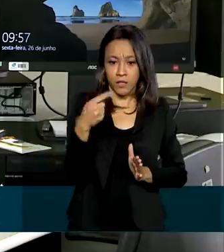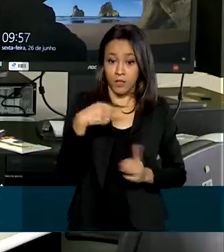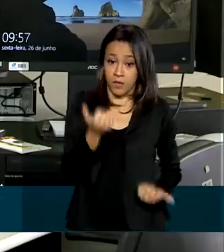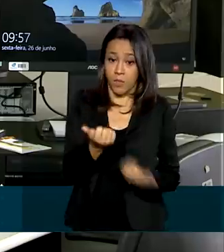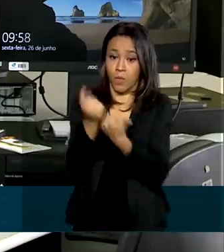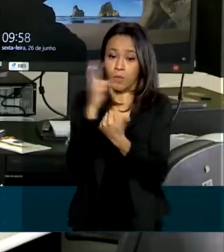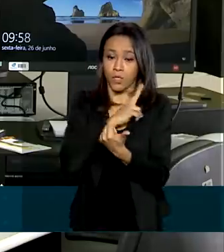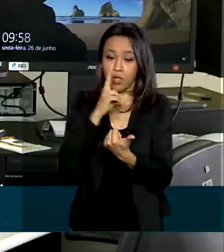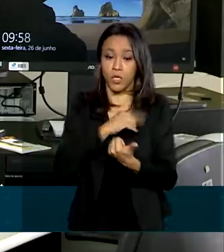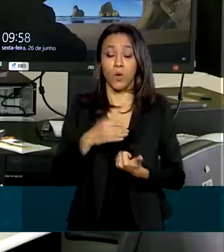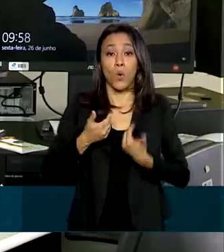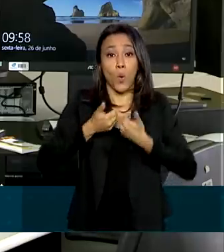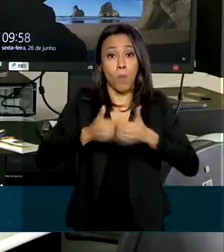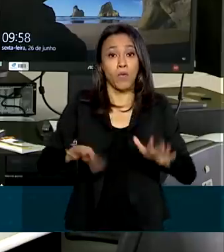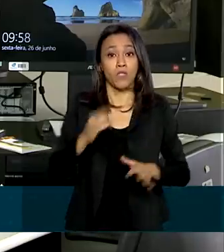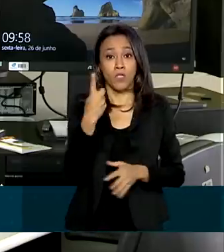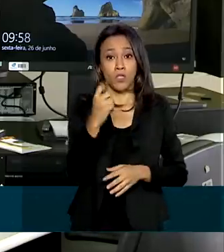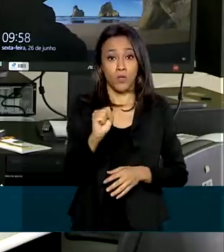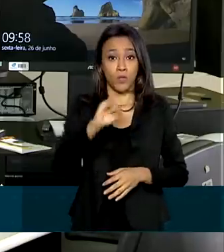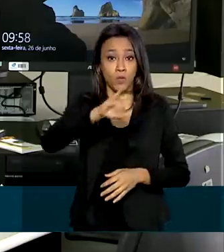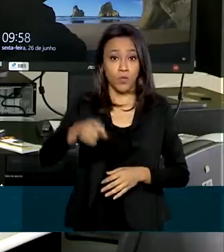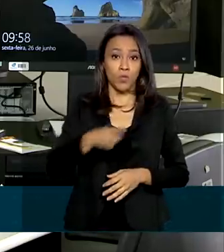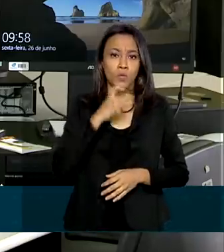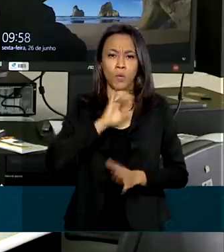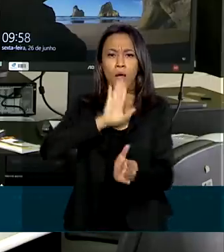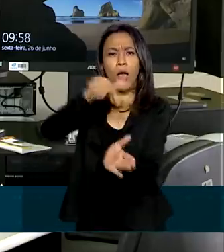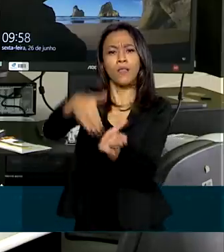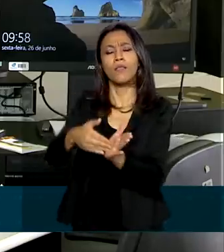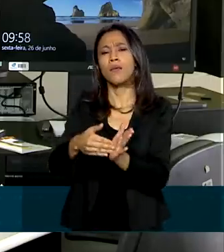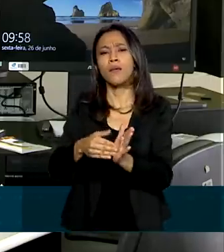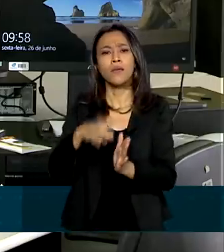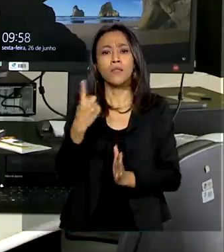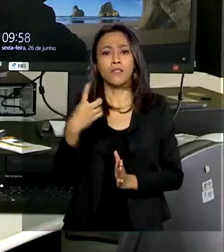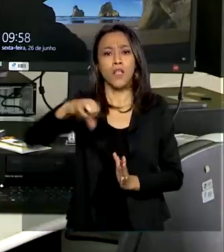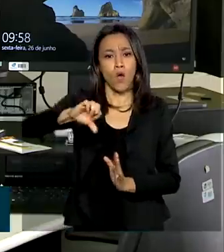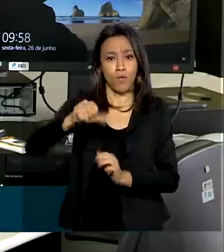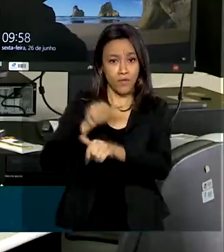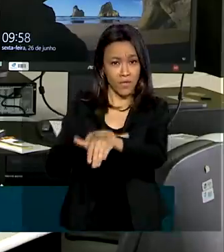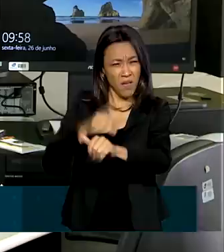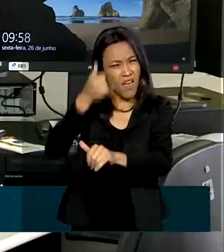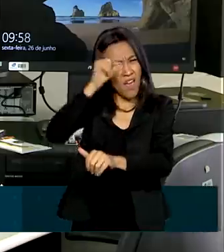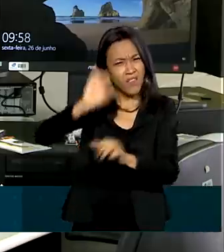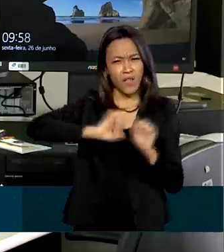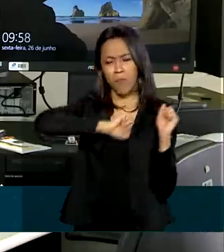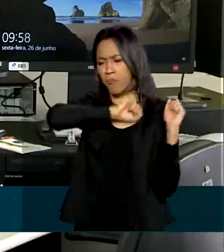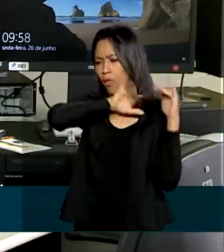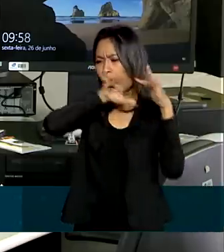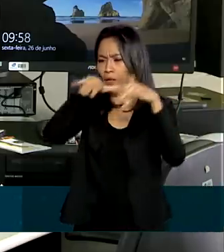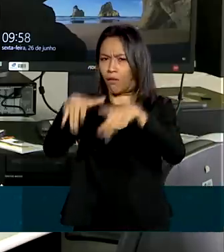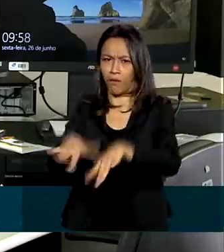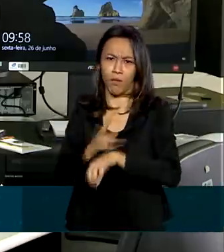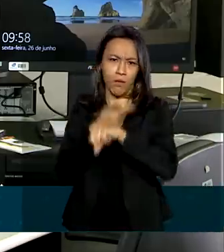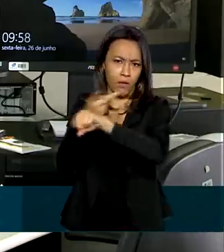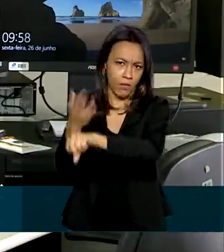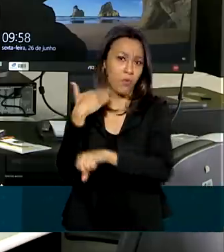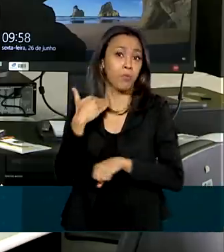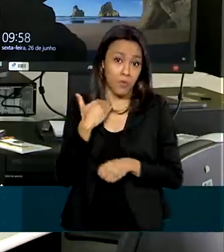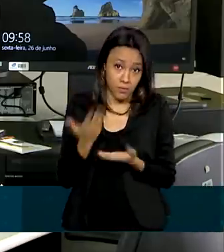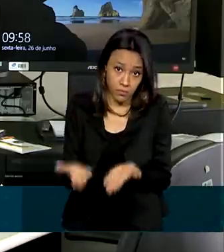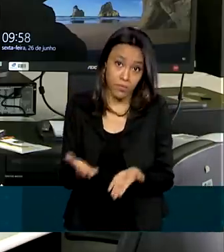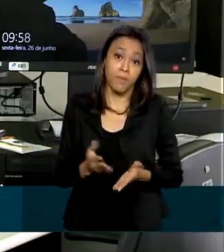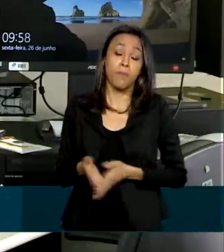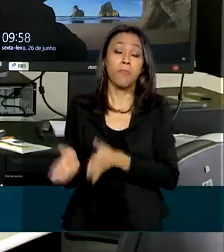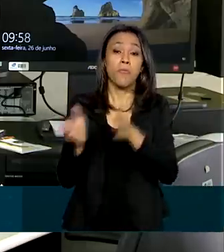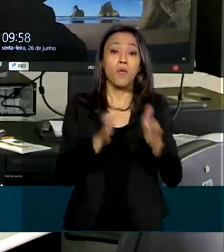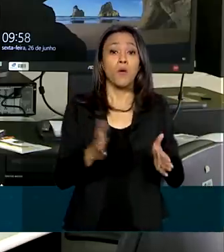no dia 18 de julho e vão até o dia 19 de setembro para evitar aglomerações, segundo a Caixa. O governo avalia pagar